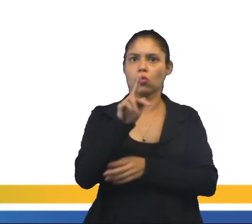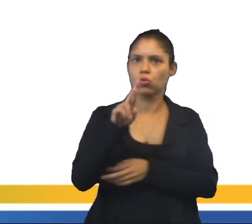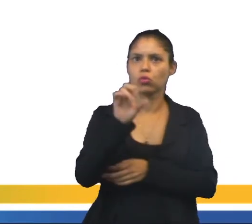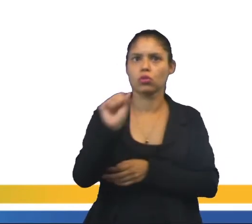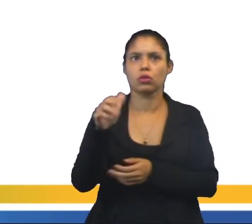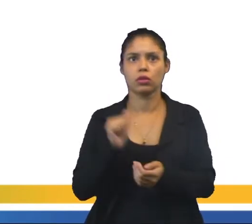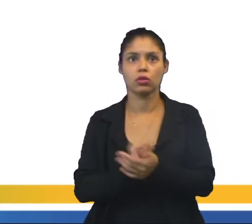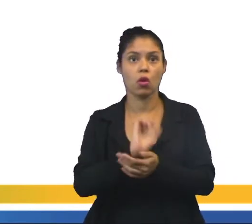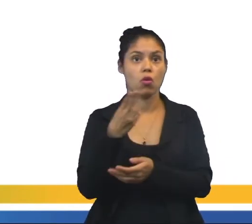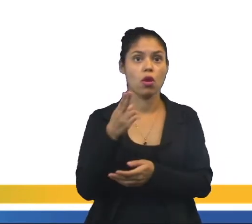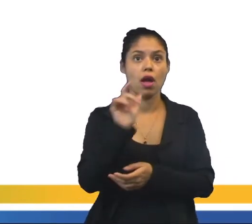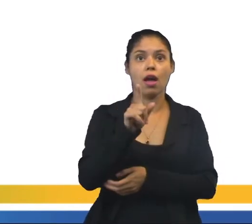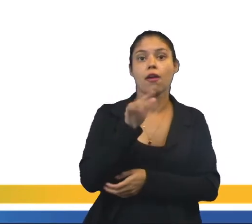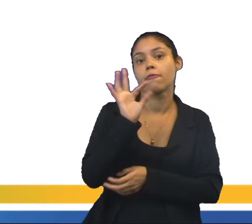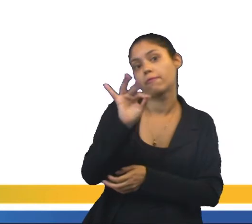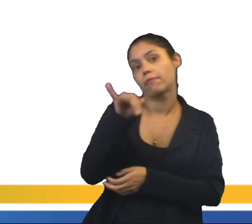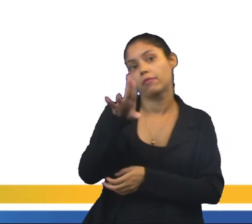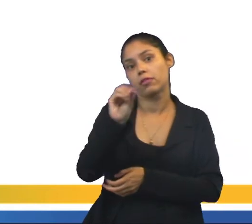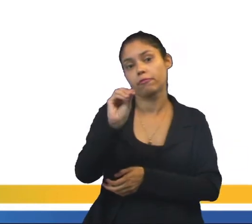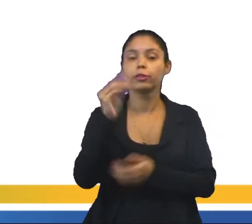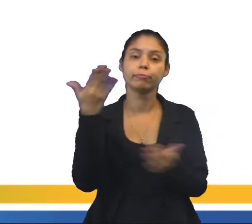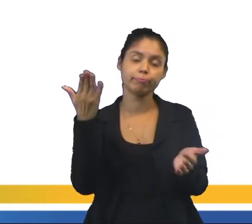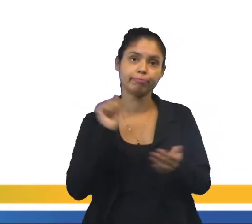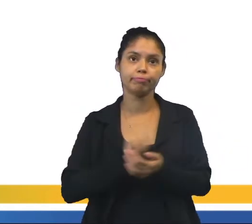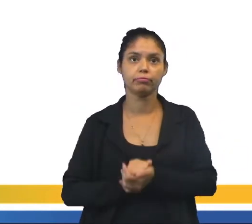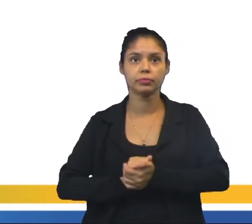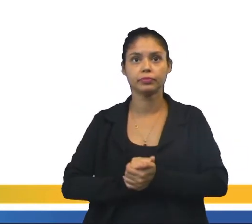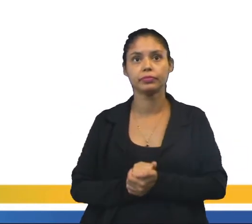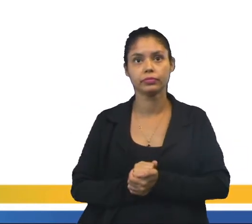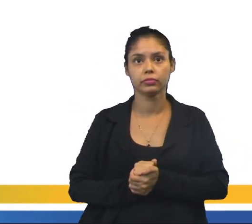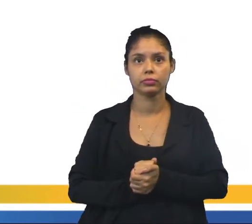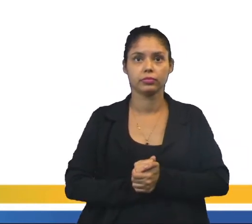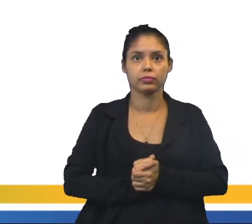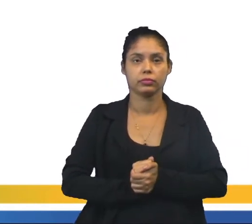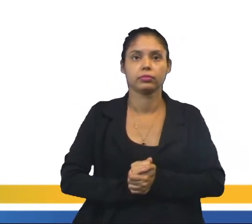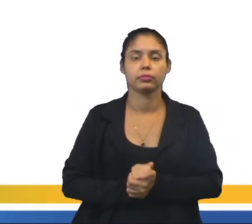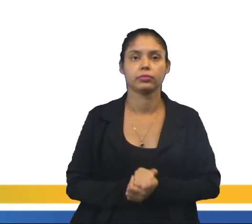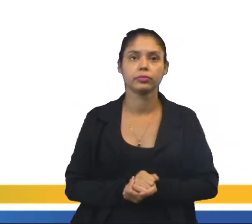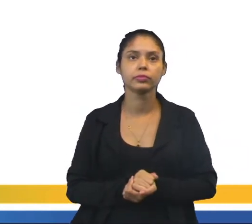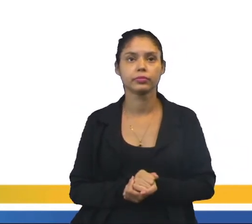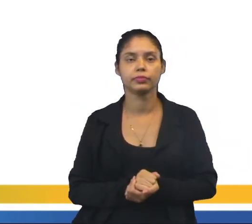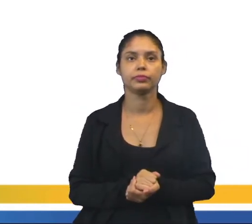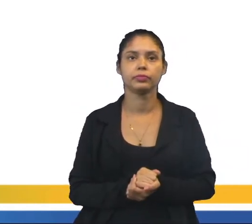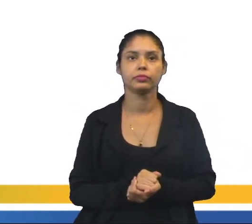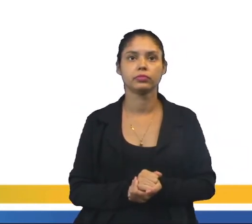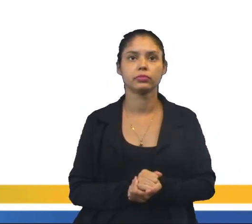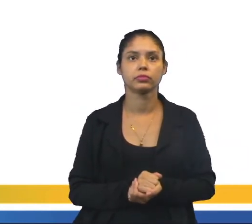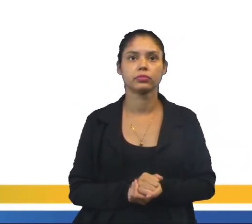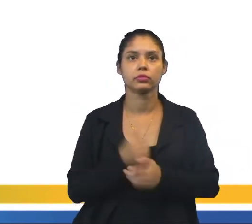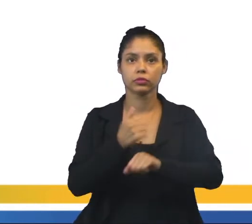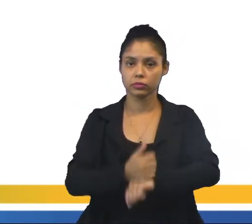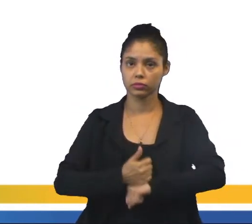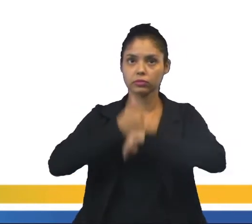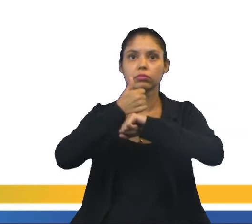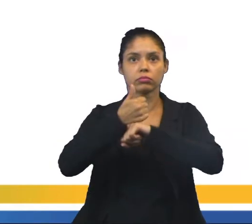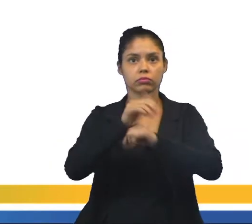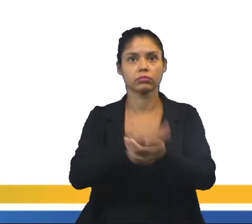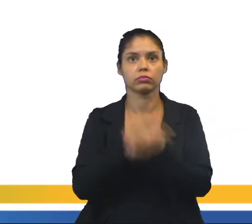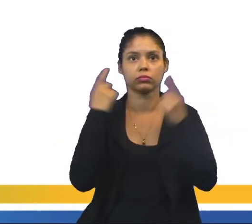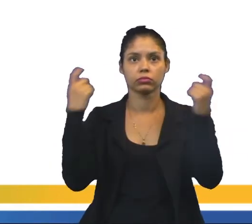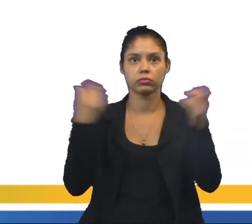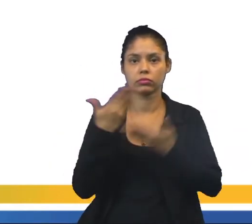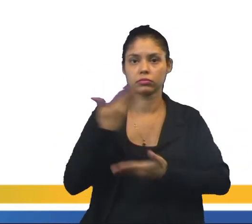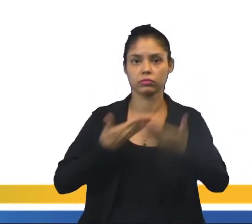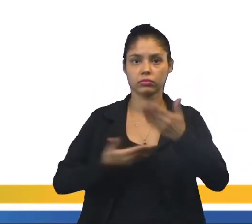Ou mais agudo, que a gente também costuma dizer que é fino, né? Não é isso? É uma qualidade do